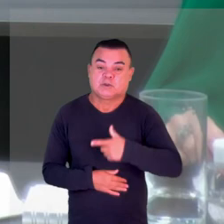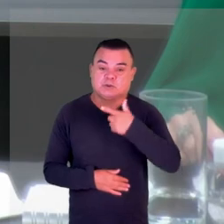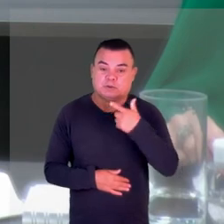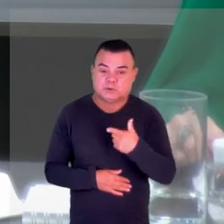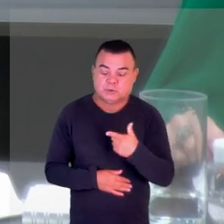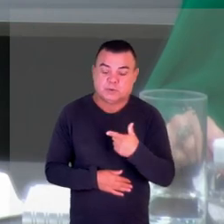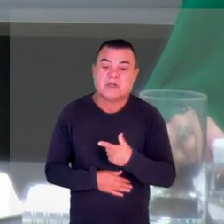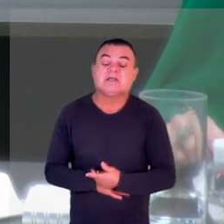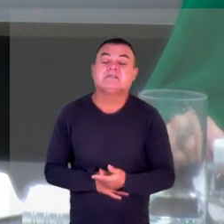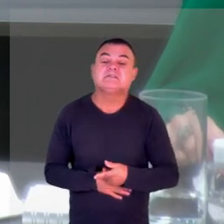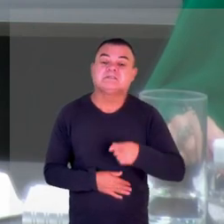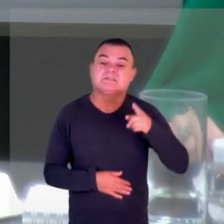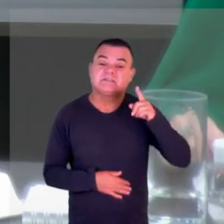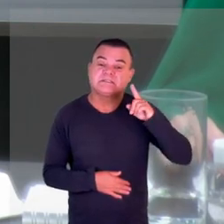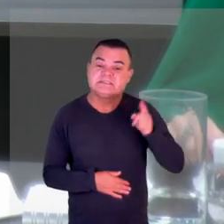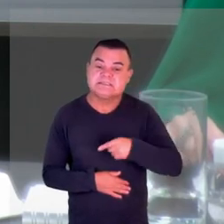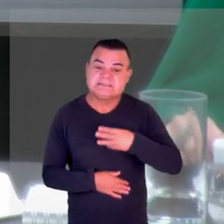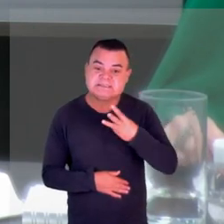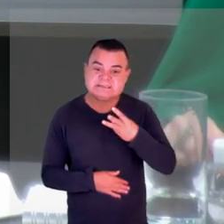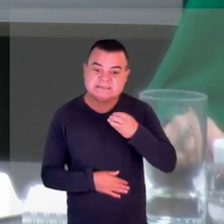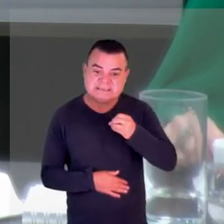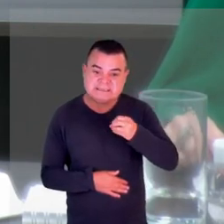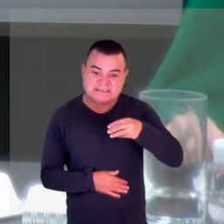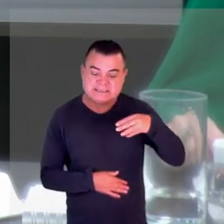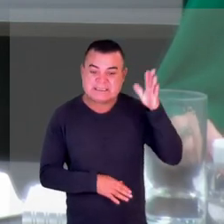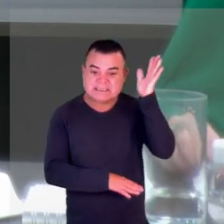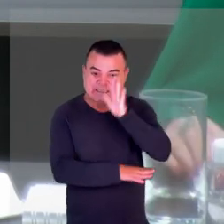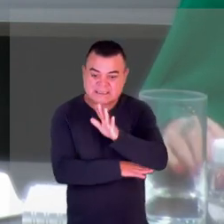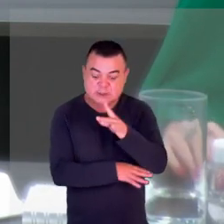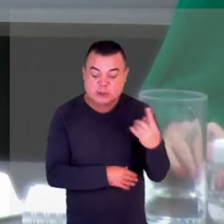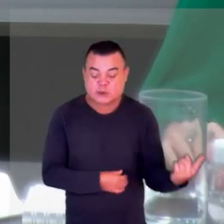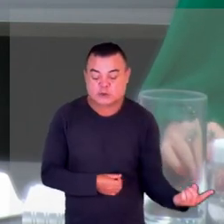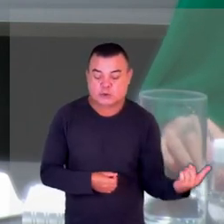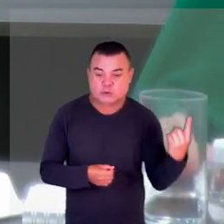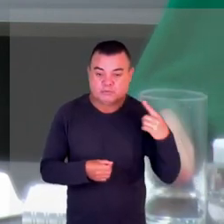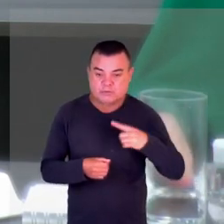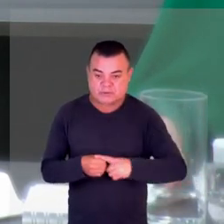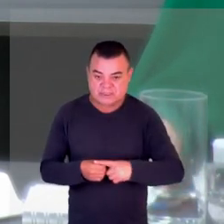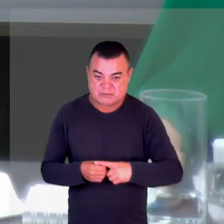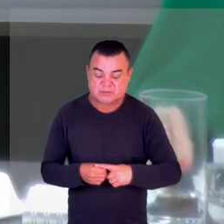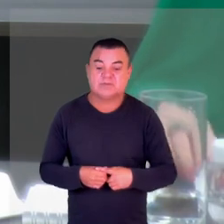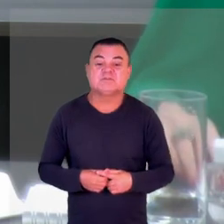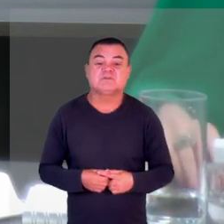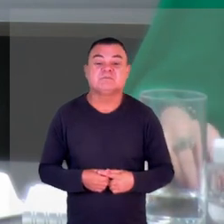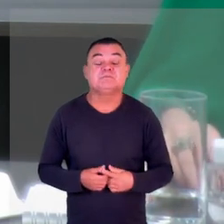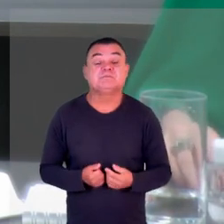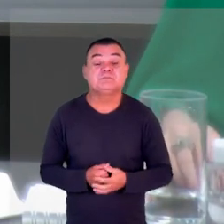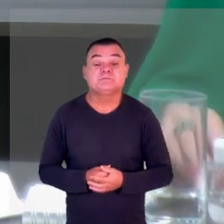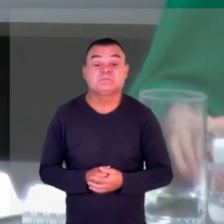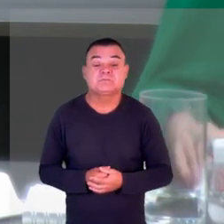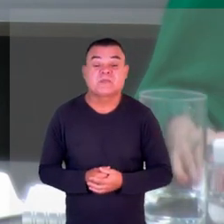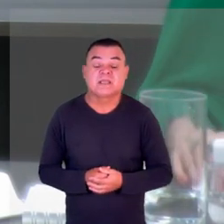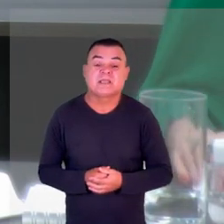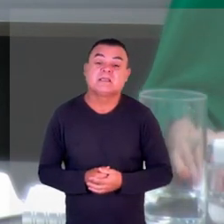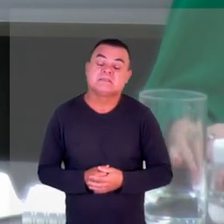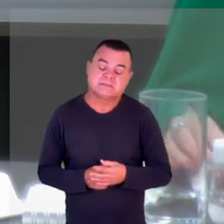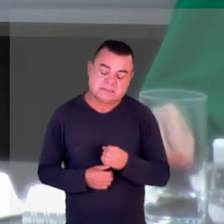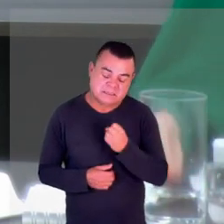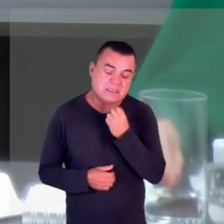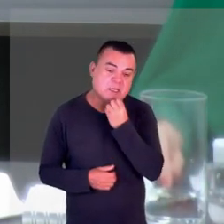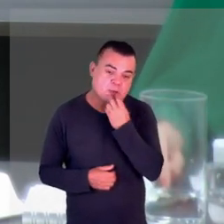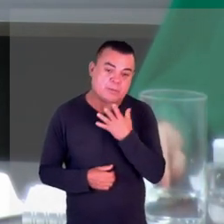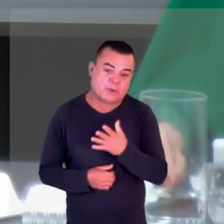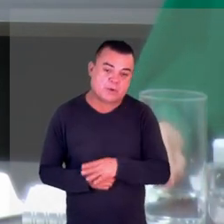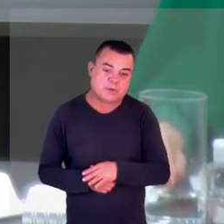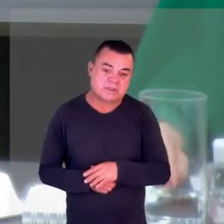nós retomamos a nossa atividade com quem estiver presente eh seria ótimo